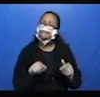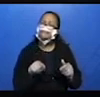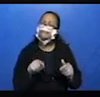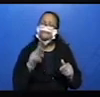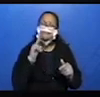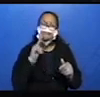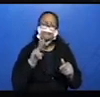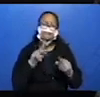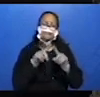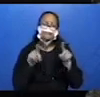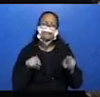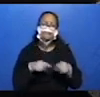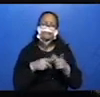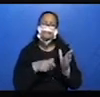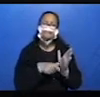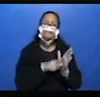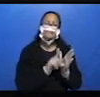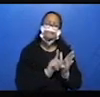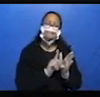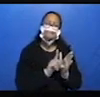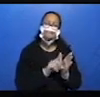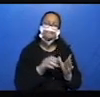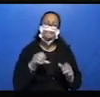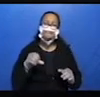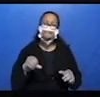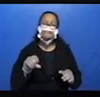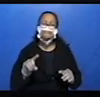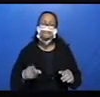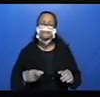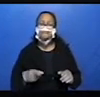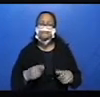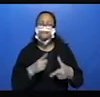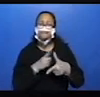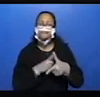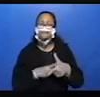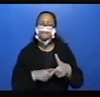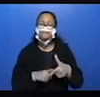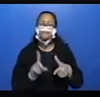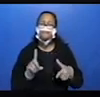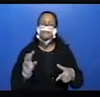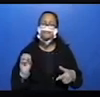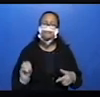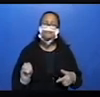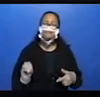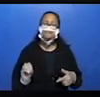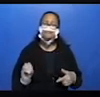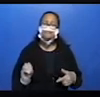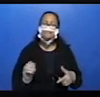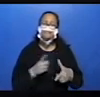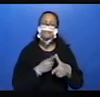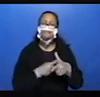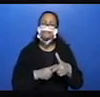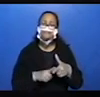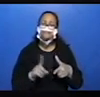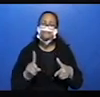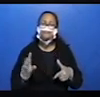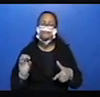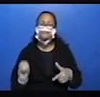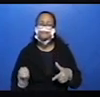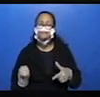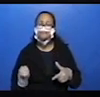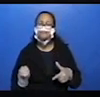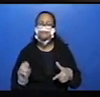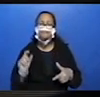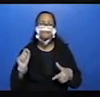fiz? Peguei 9.000, dividi por 10. Depois dividi por 10 de novo, por 10, o que acontece